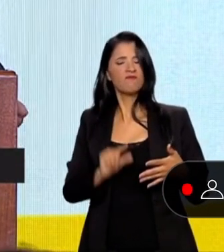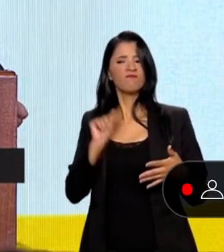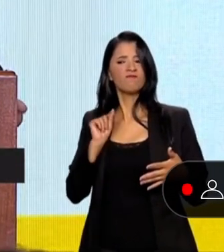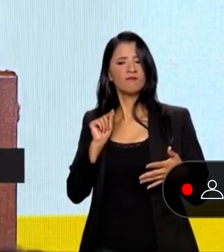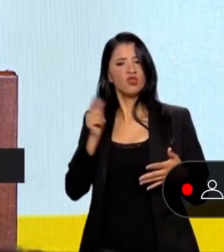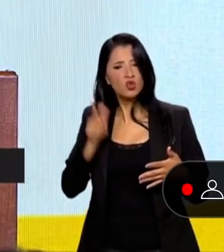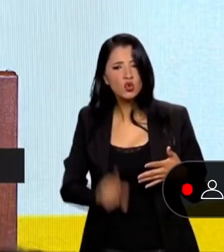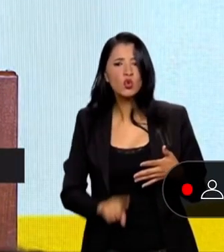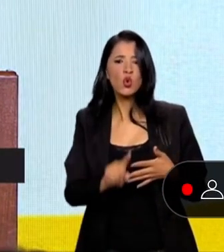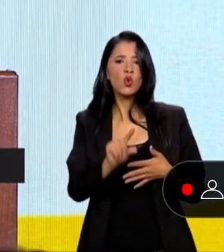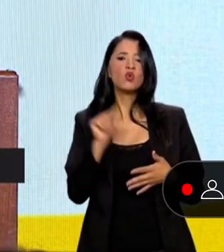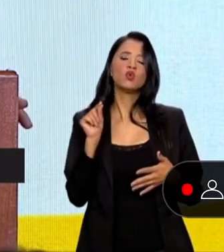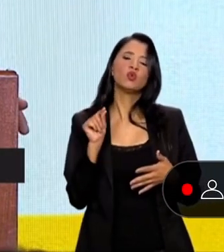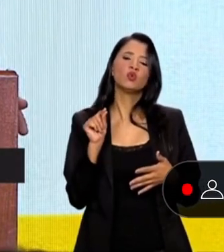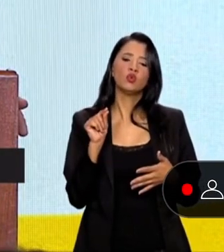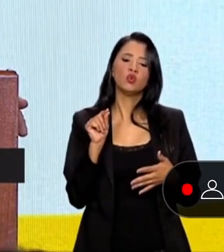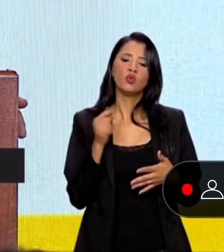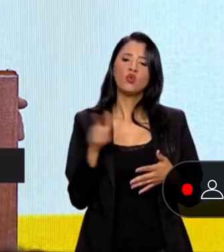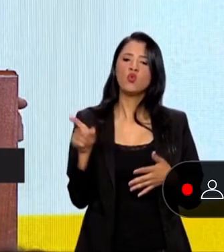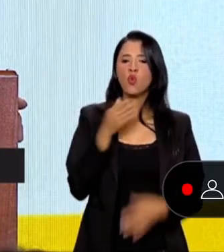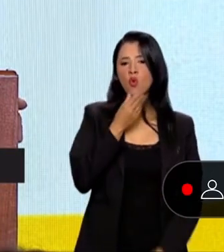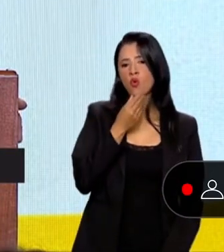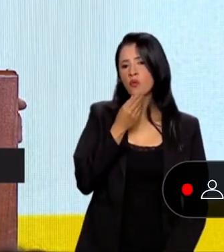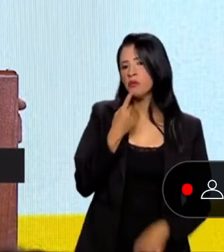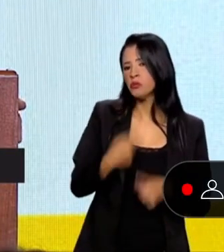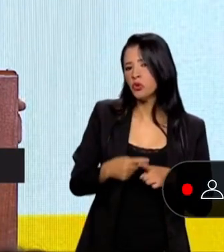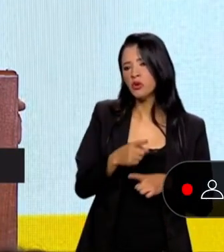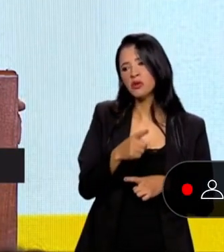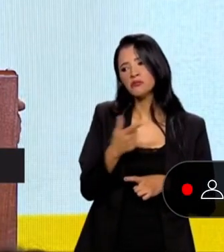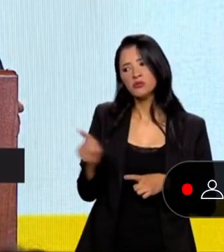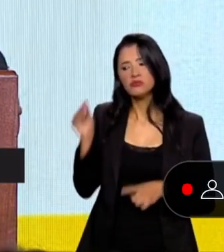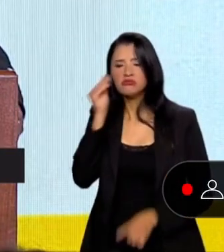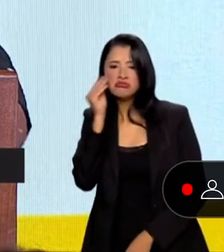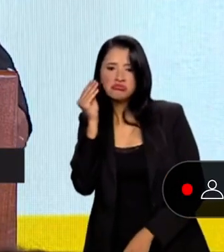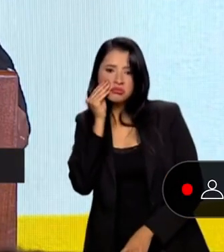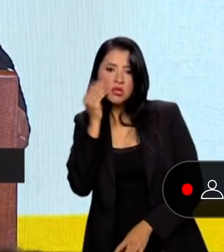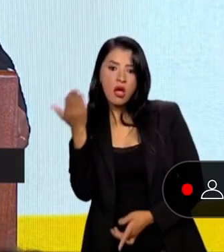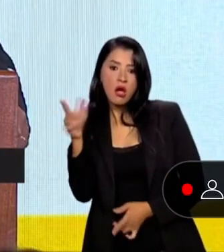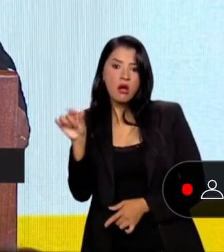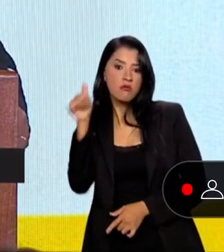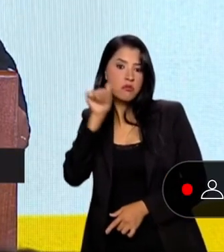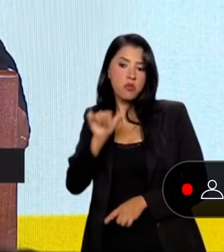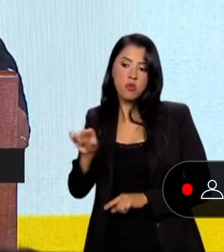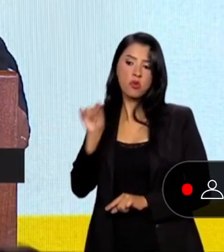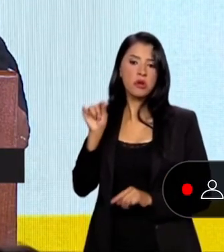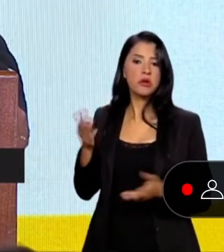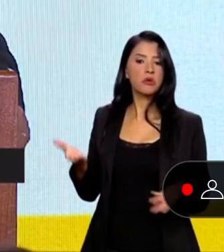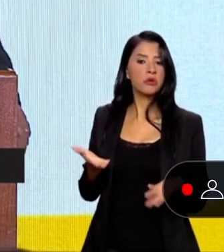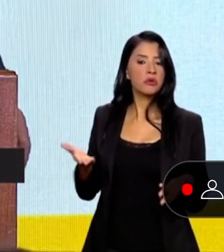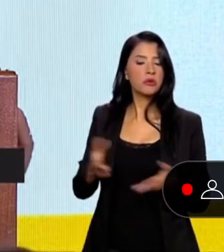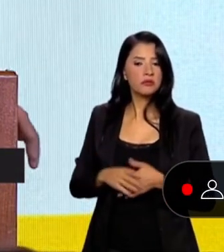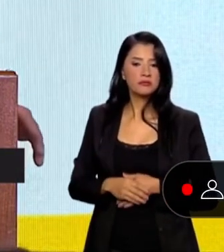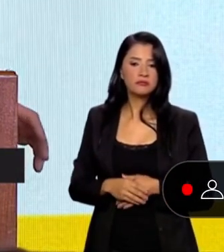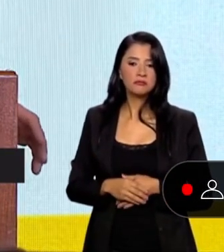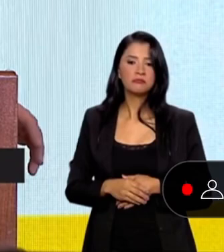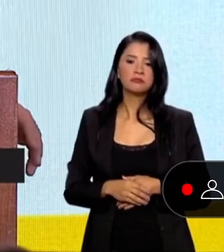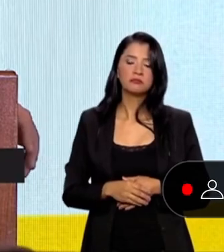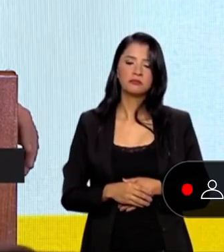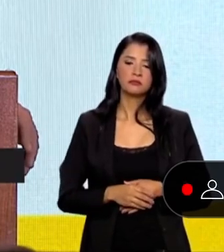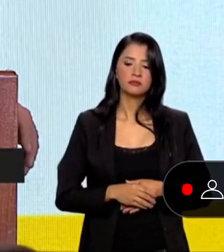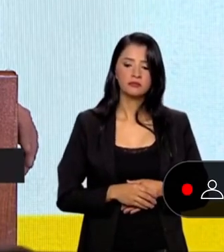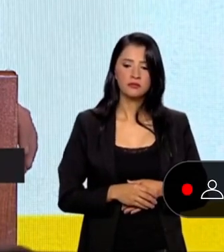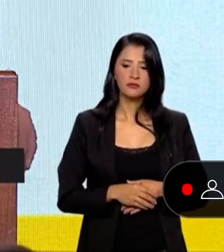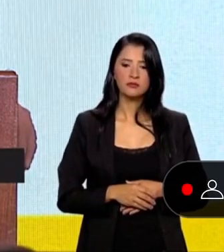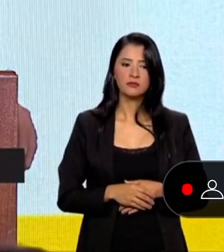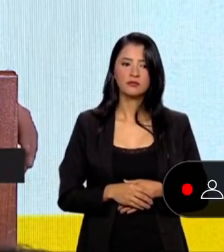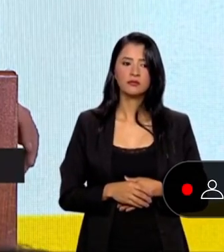outra vez a escolha de um homem? Por que não tentar uma mulher? E aí,